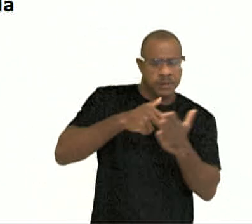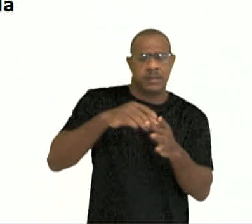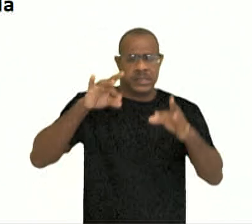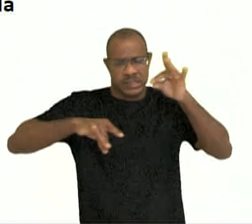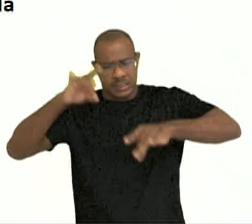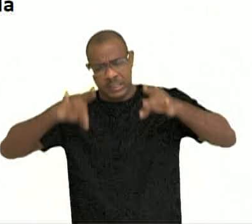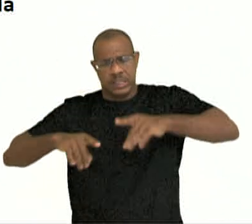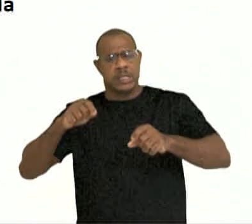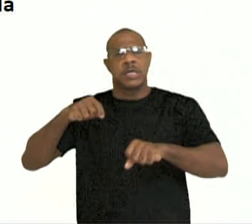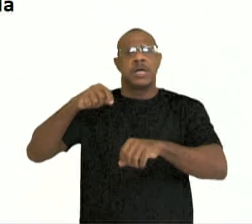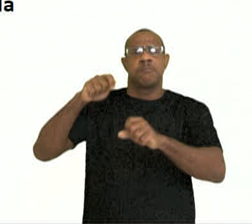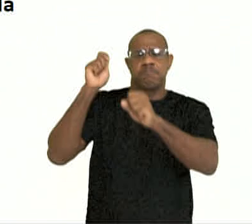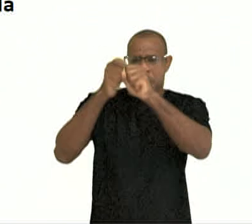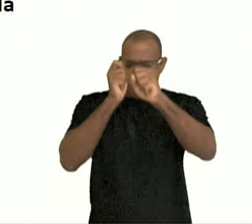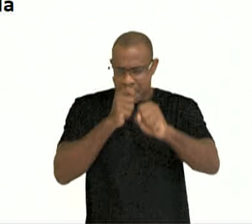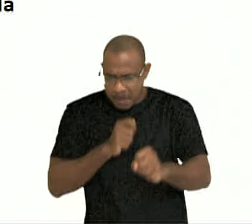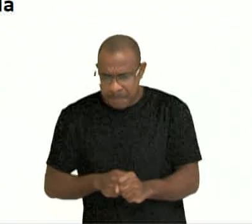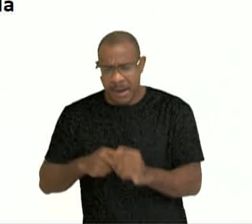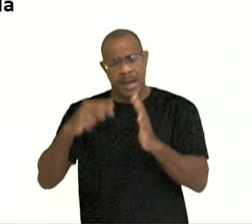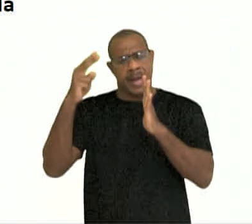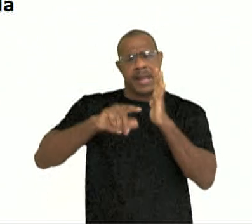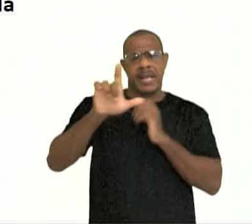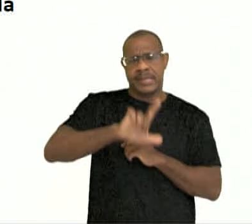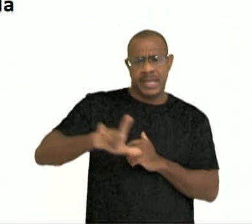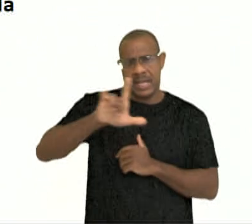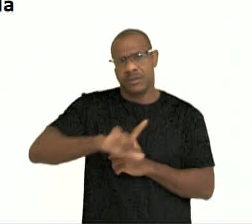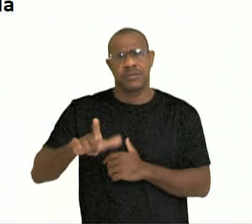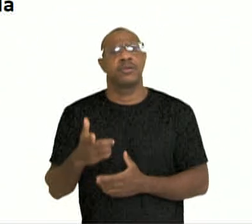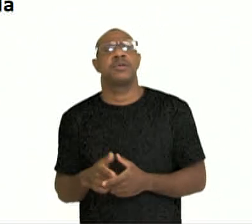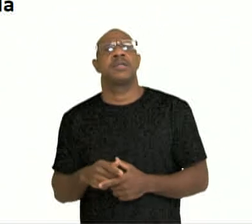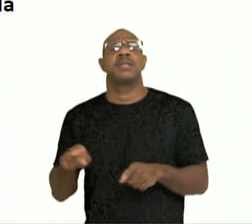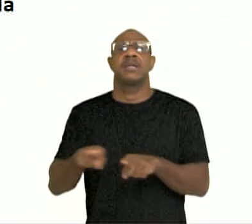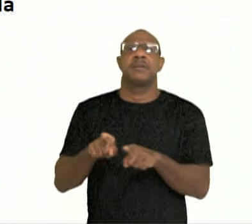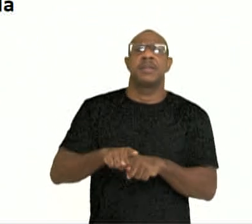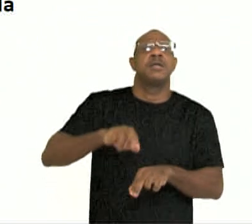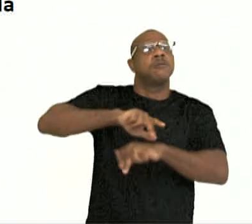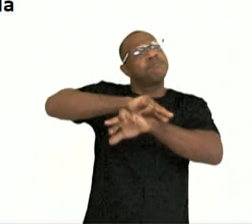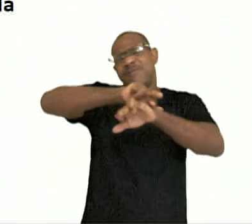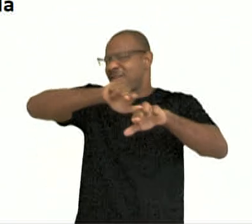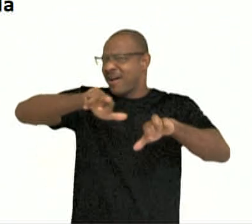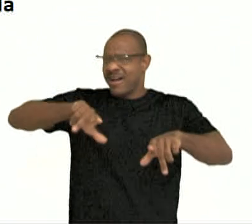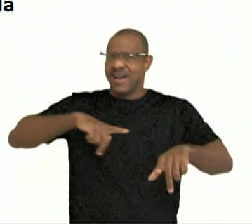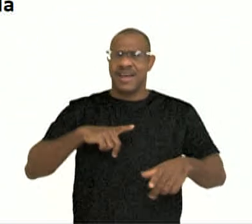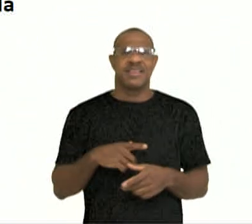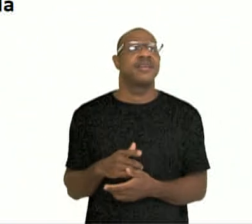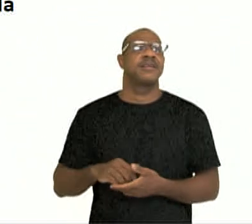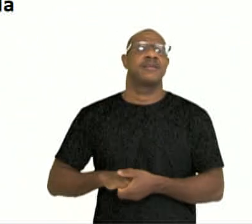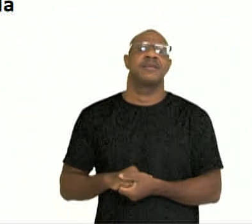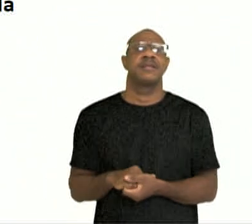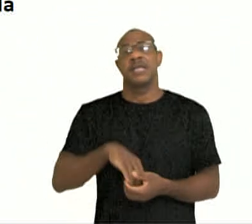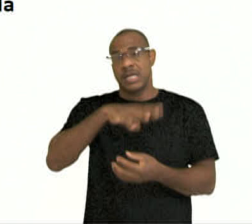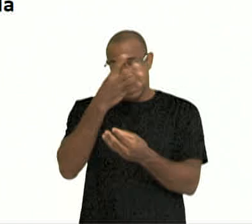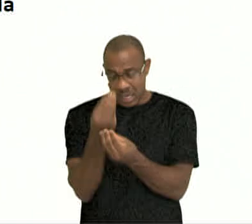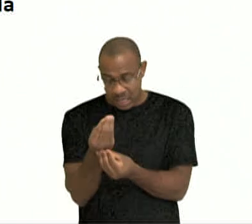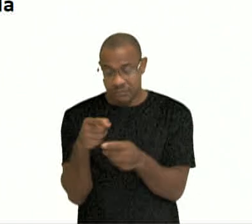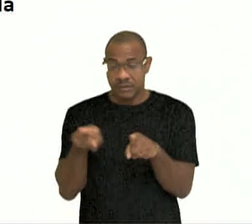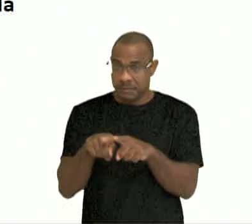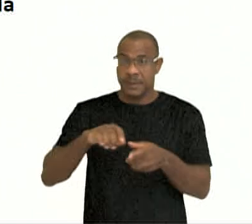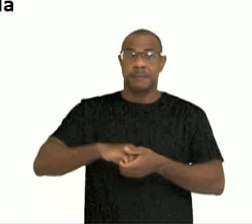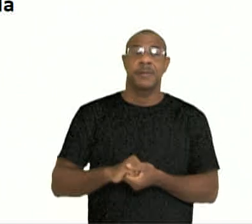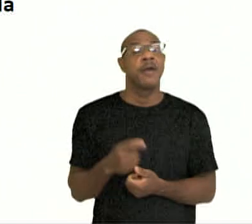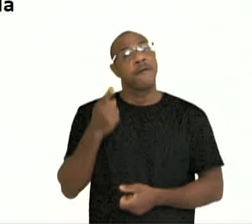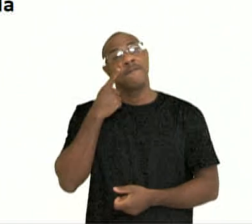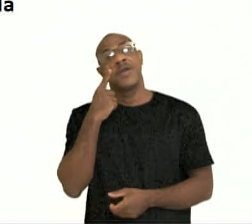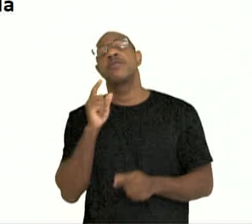teatro, escultura, literatura, performances, happenings, instalações, videoarte. Então veja bem,